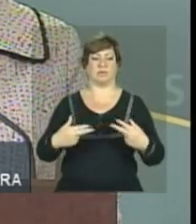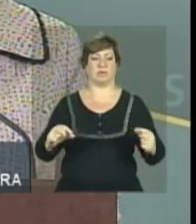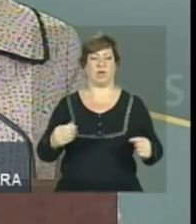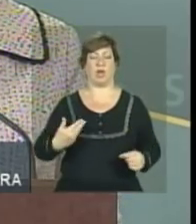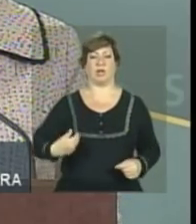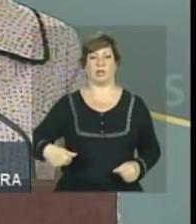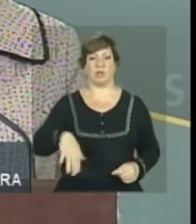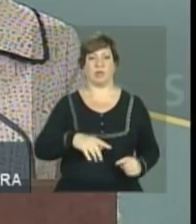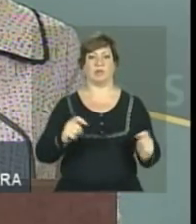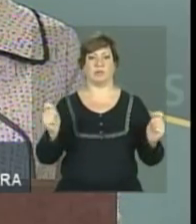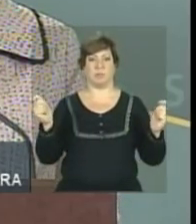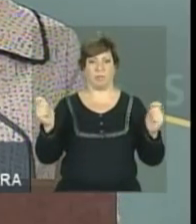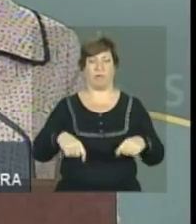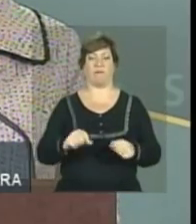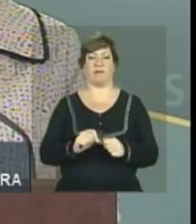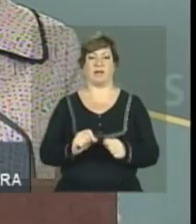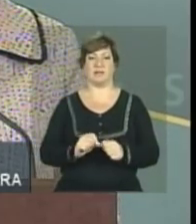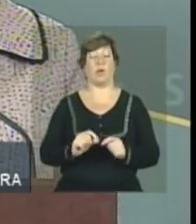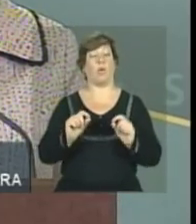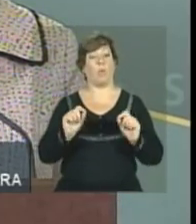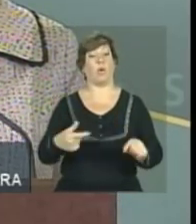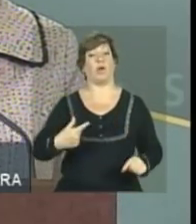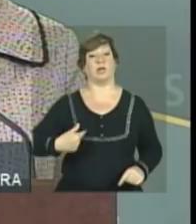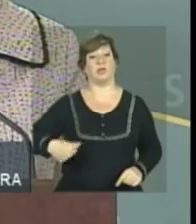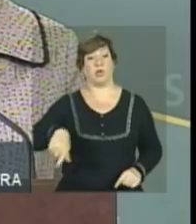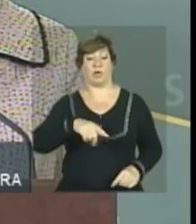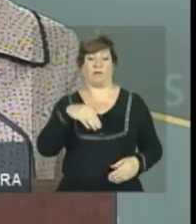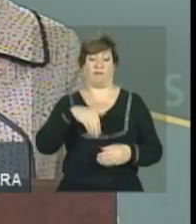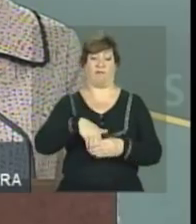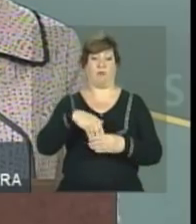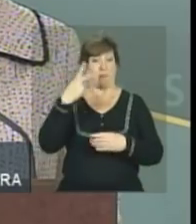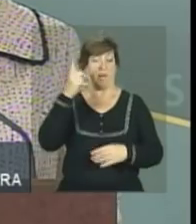nós possamos fazer aquilo que nós somos eleitos para fazer,